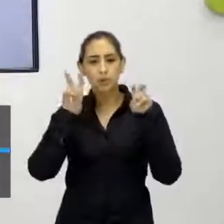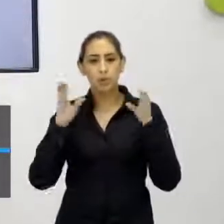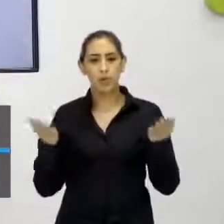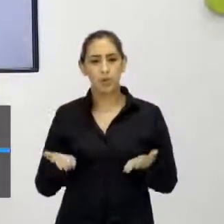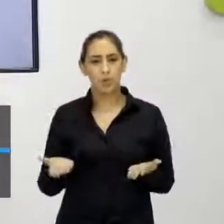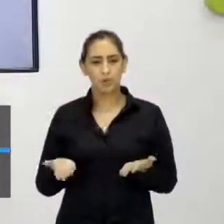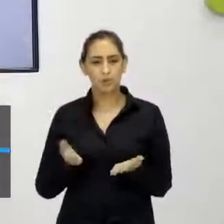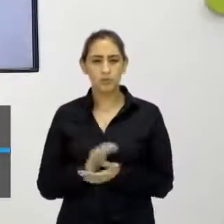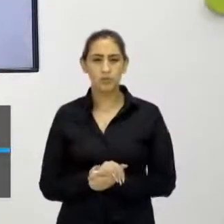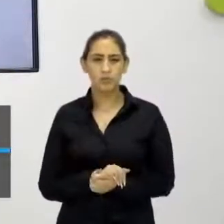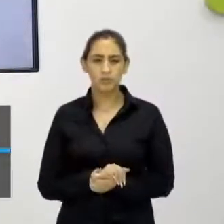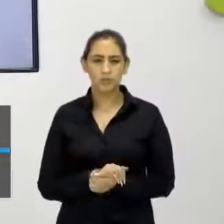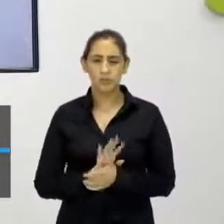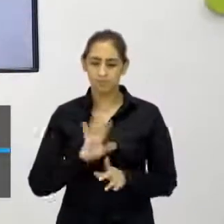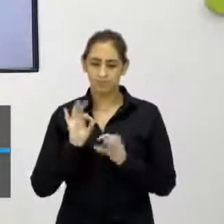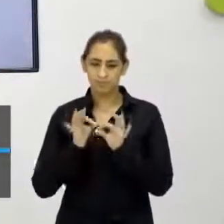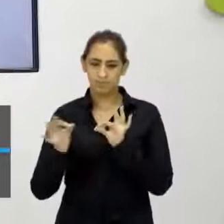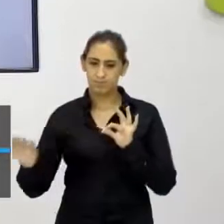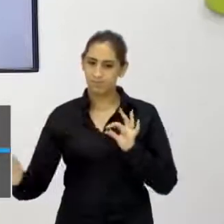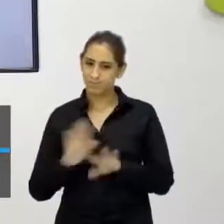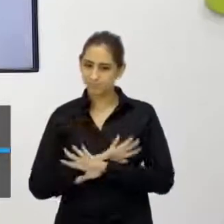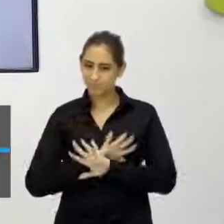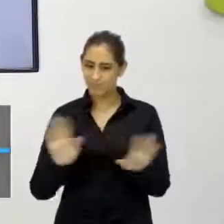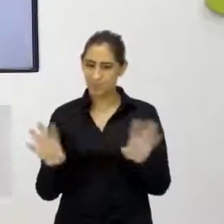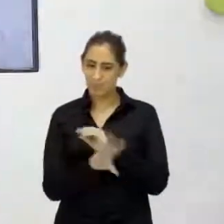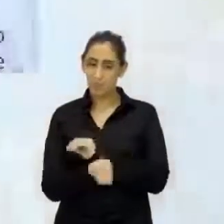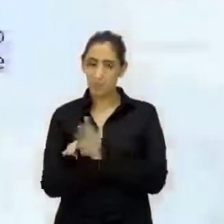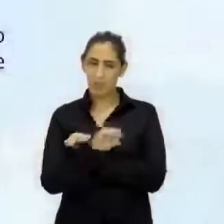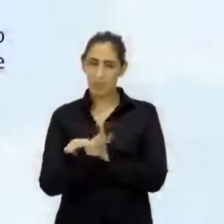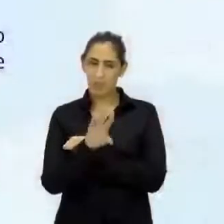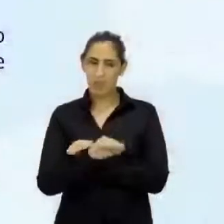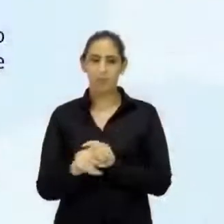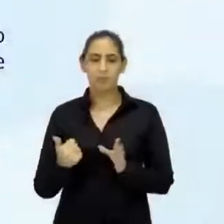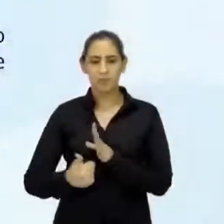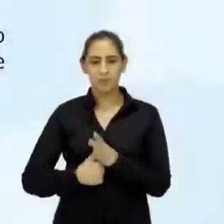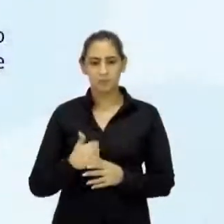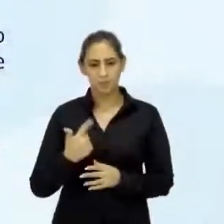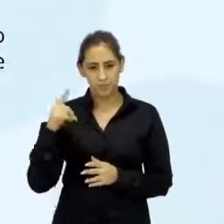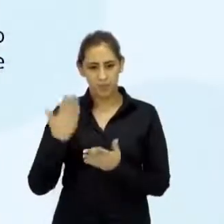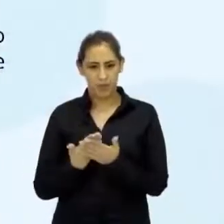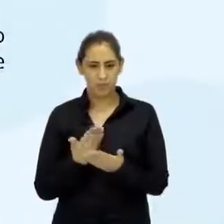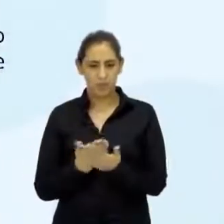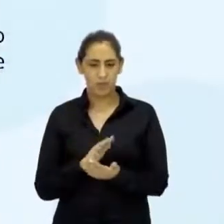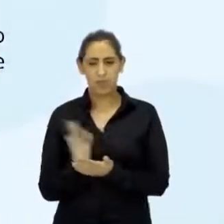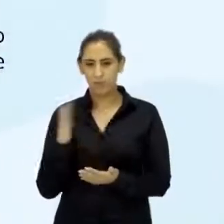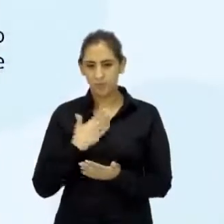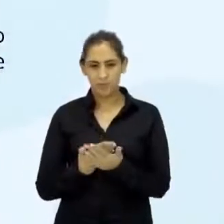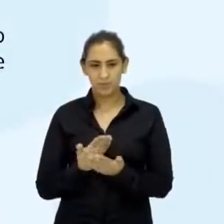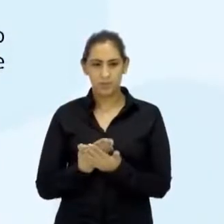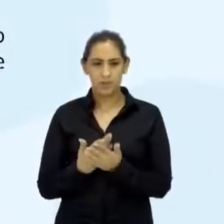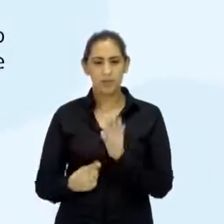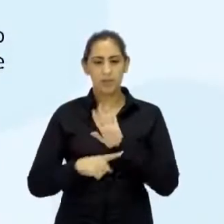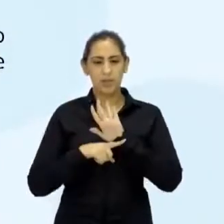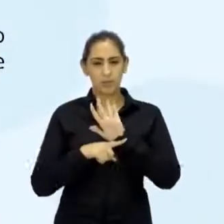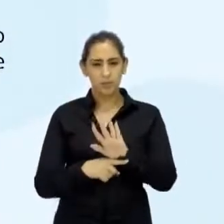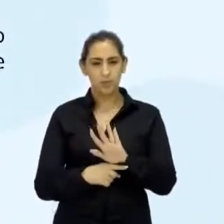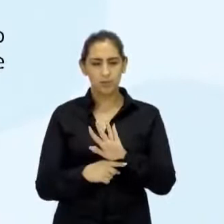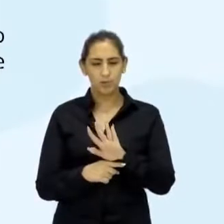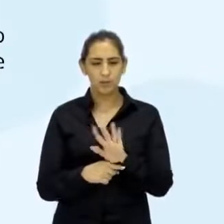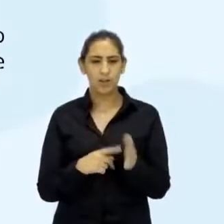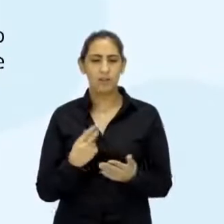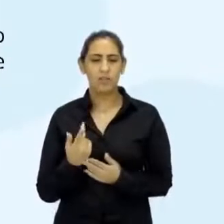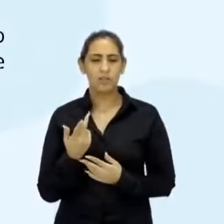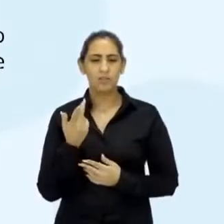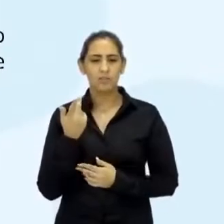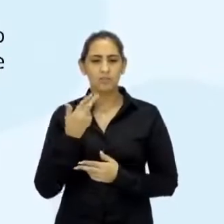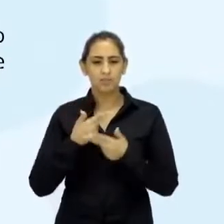certo? Então, sem mais delongas, continuando a aula com os objetivos da aula de hoje, professora Tayana. Então vamos lá. Demonstrar habilidade